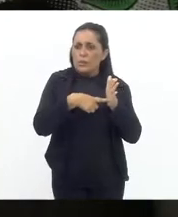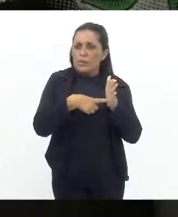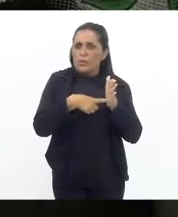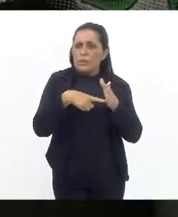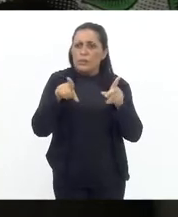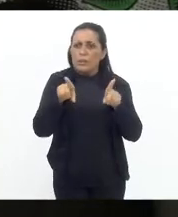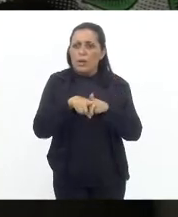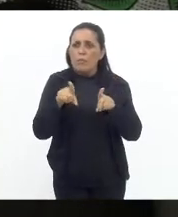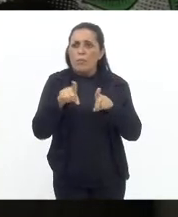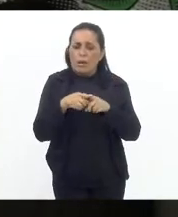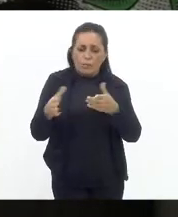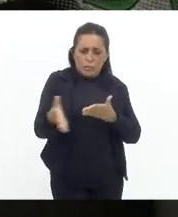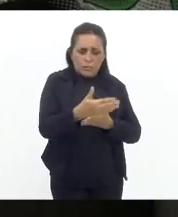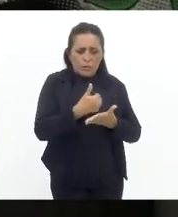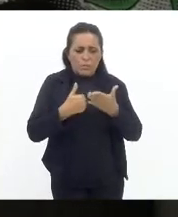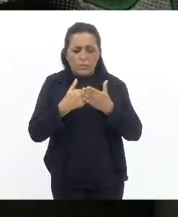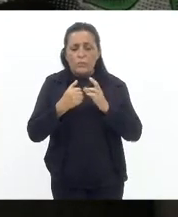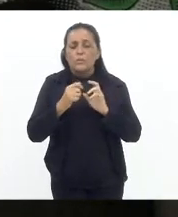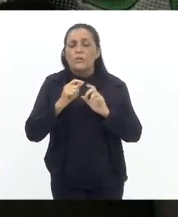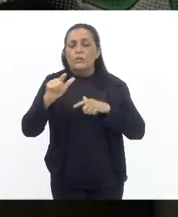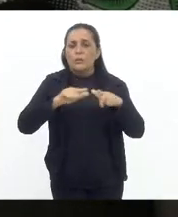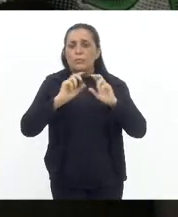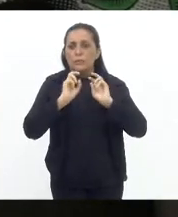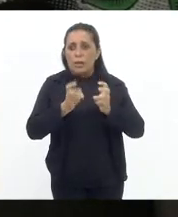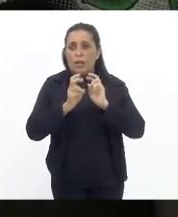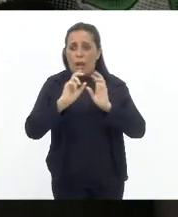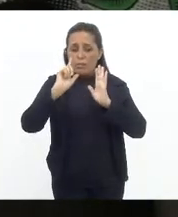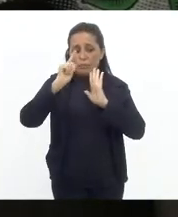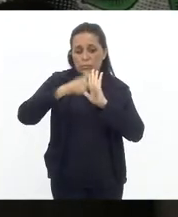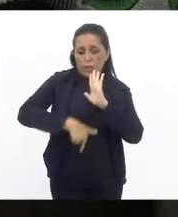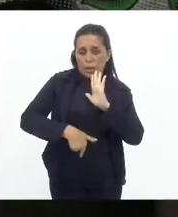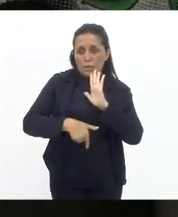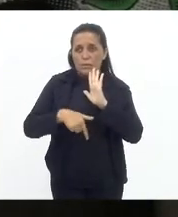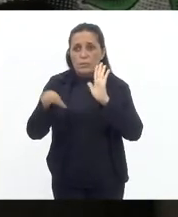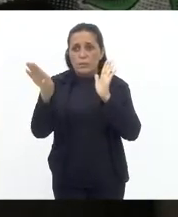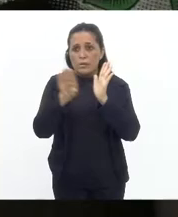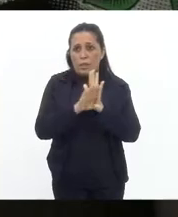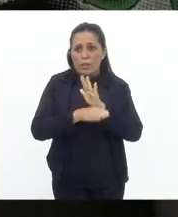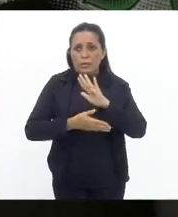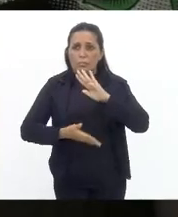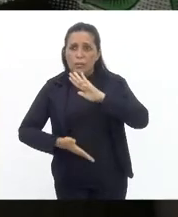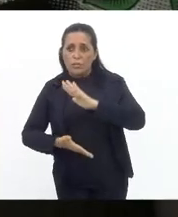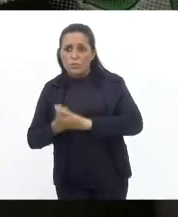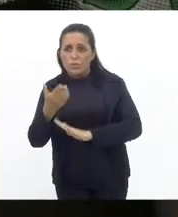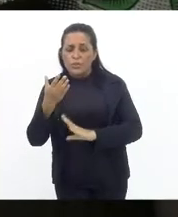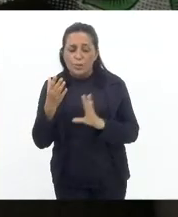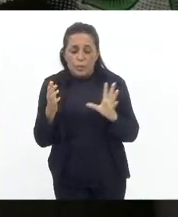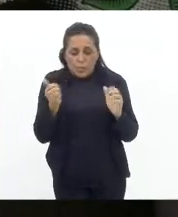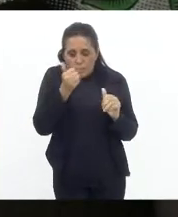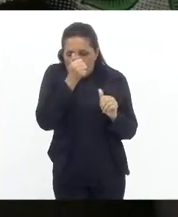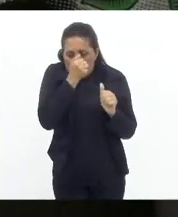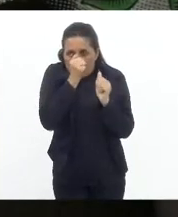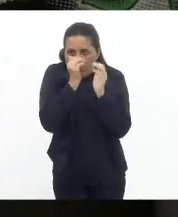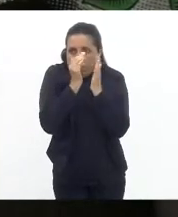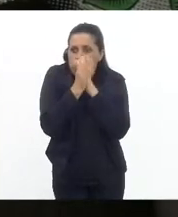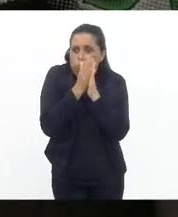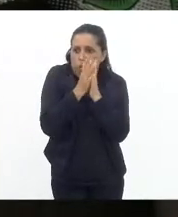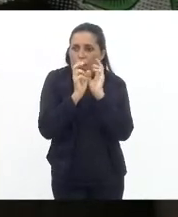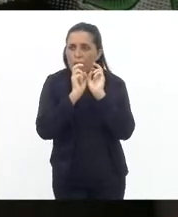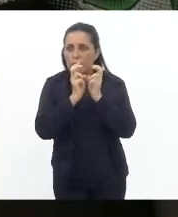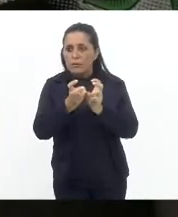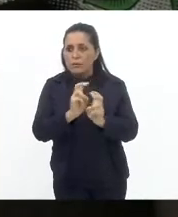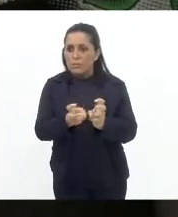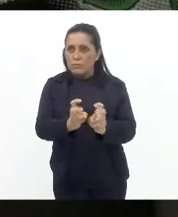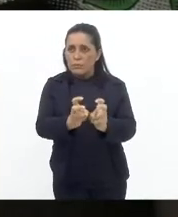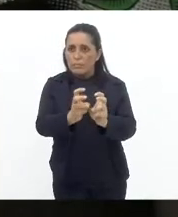apurar interrupções dos serviços de trens atraso entre os horários de chegada e partida superlotação das